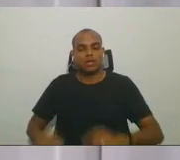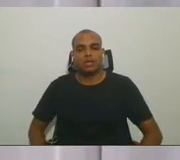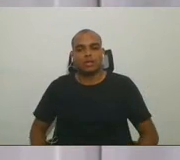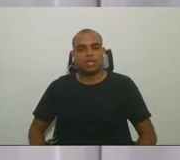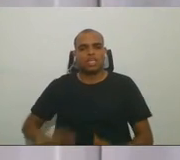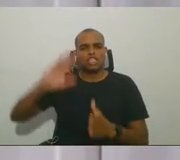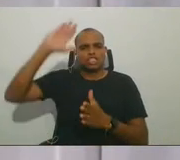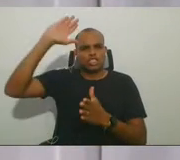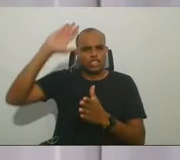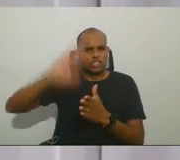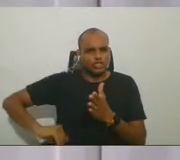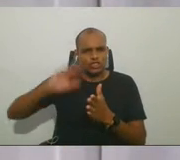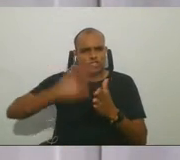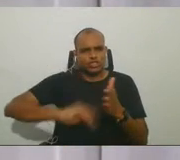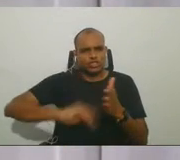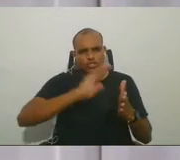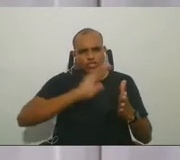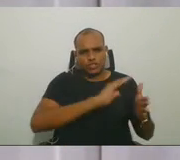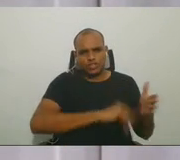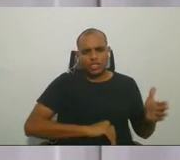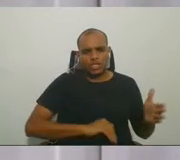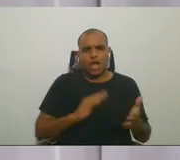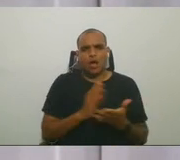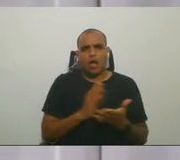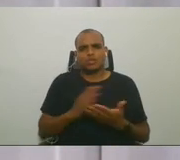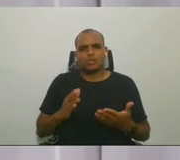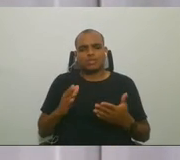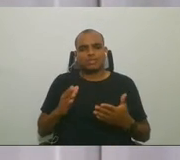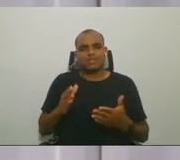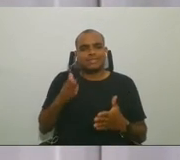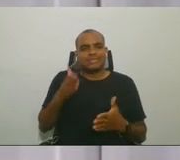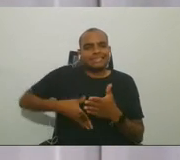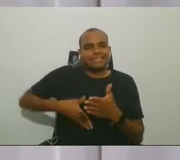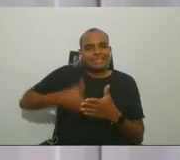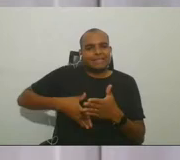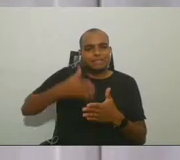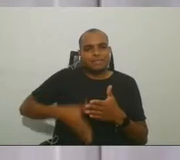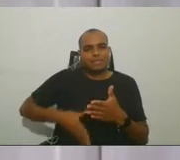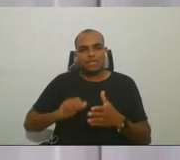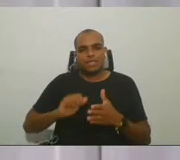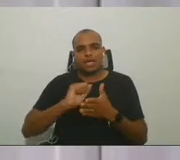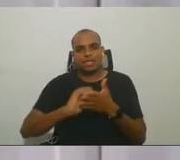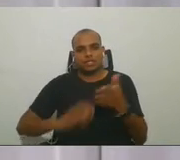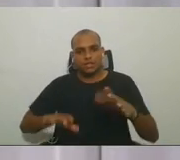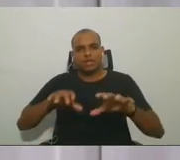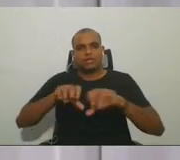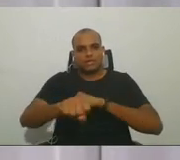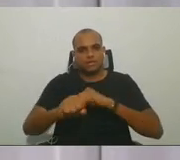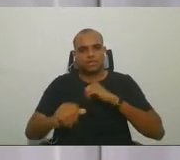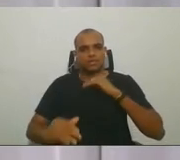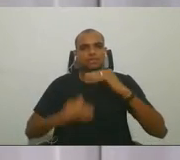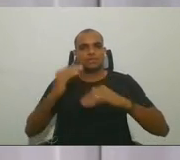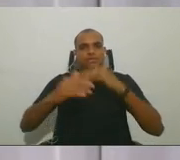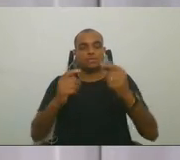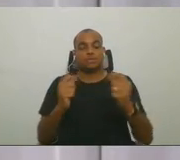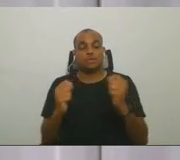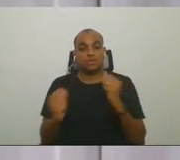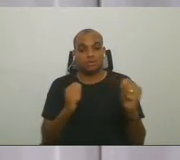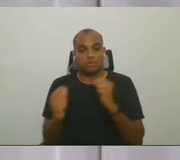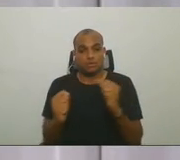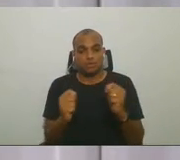que limitam as atividades formativas, os desempenhos econômicos,